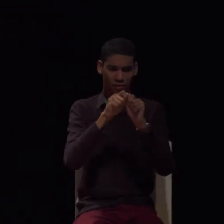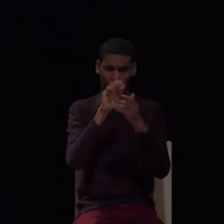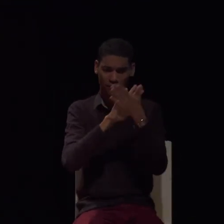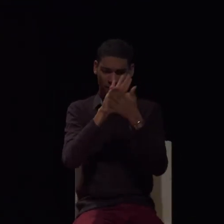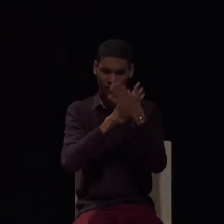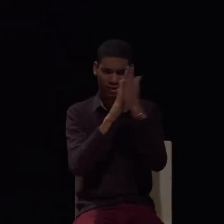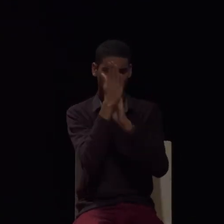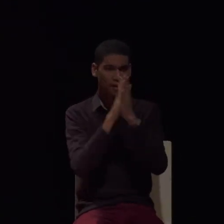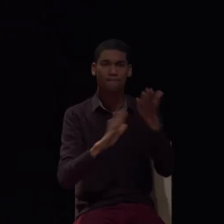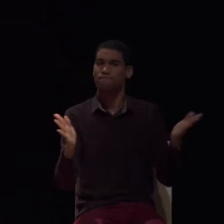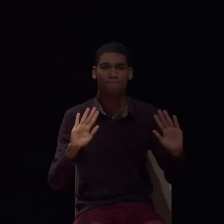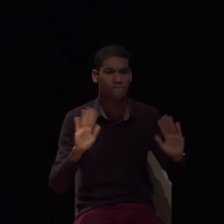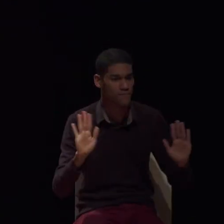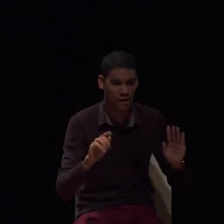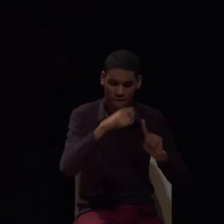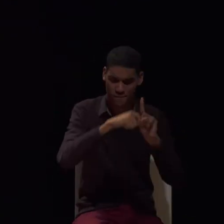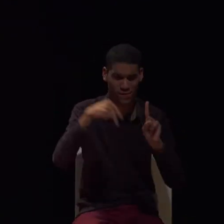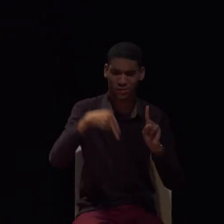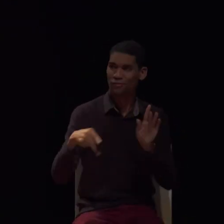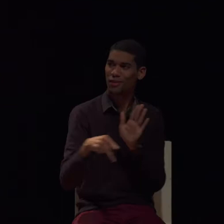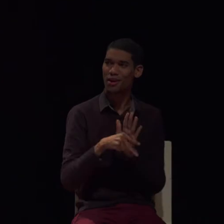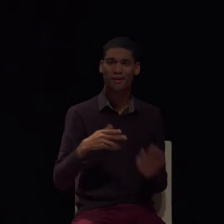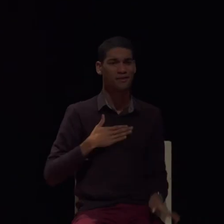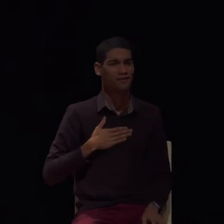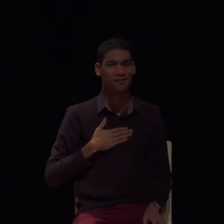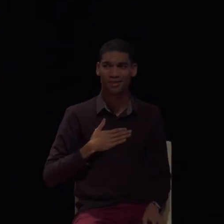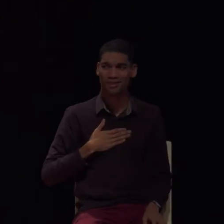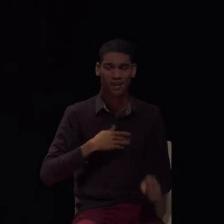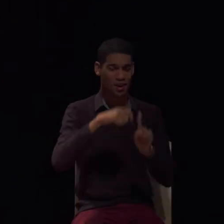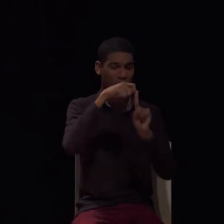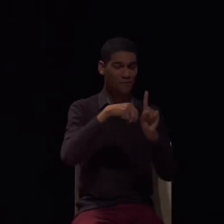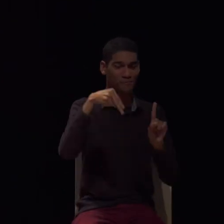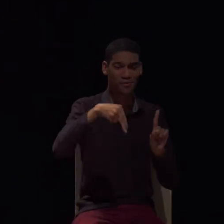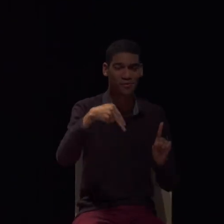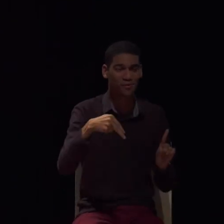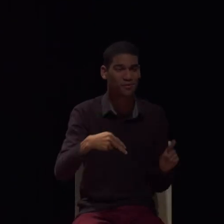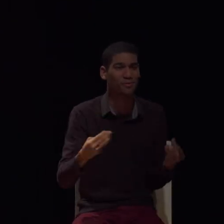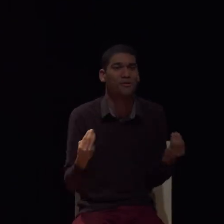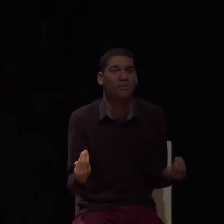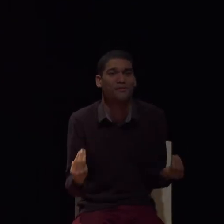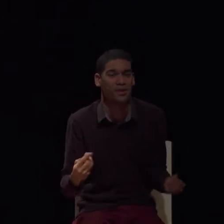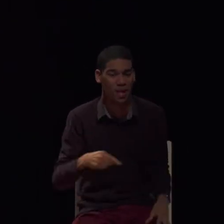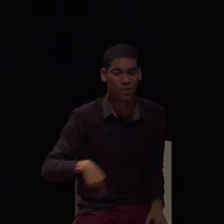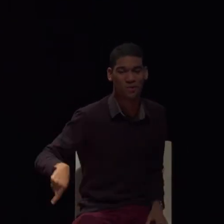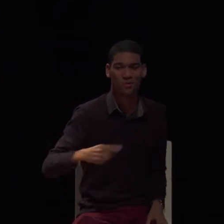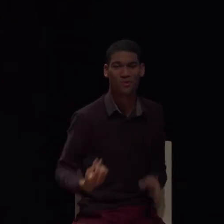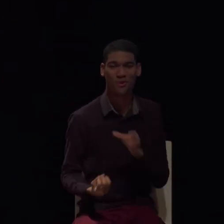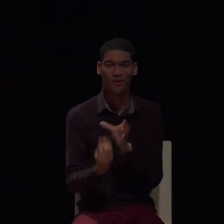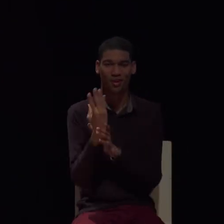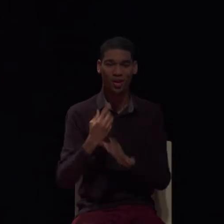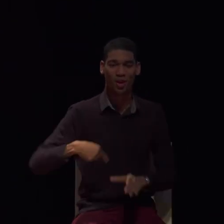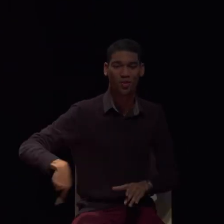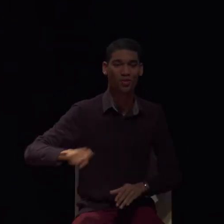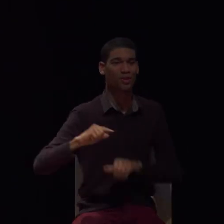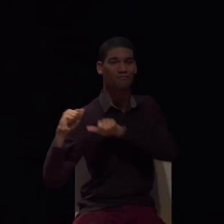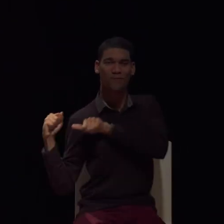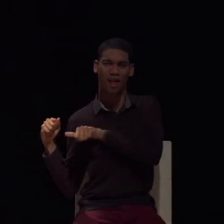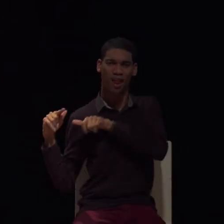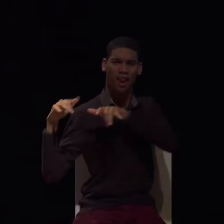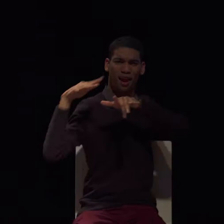apropriando no membro novembro existe por culpa nossa que formam nas ruas